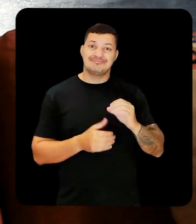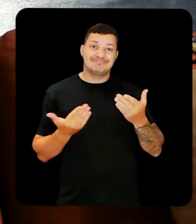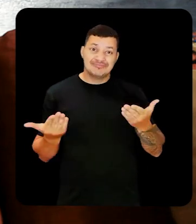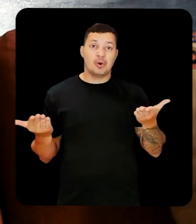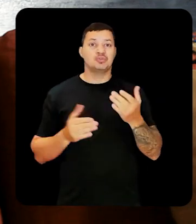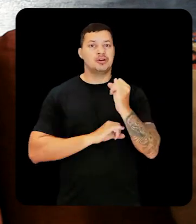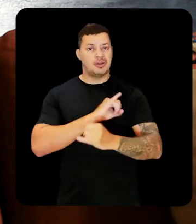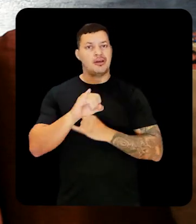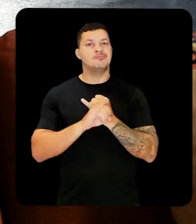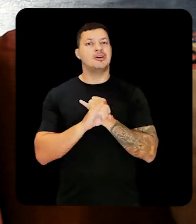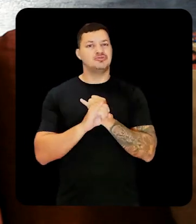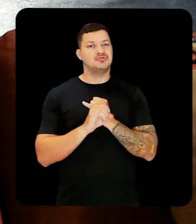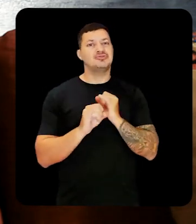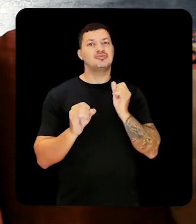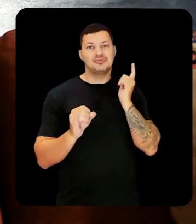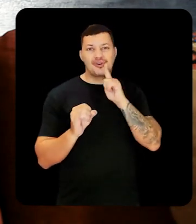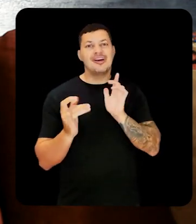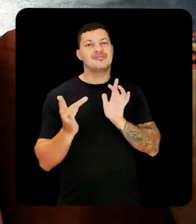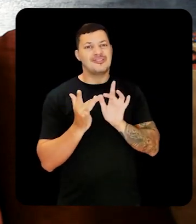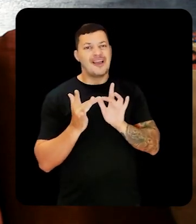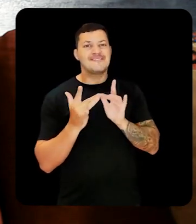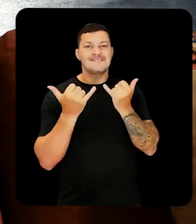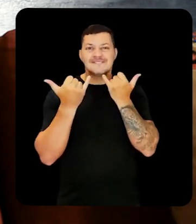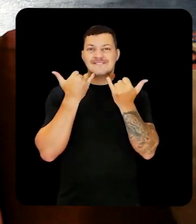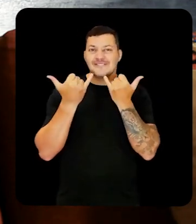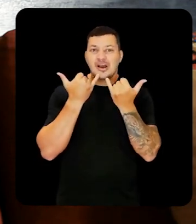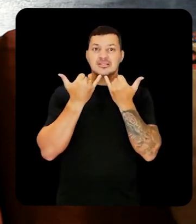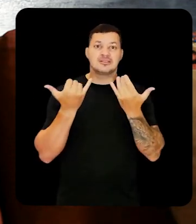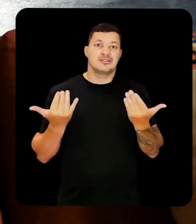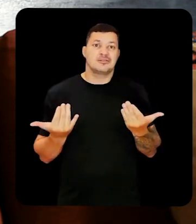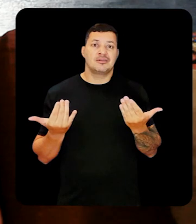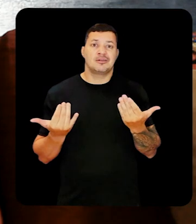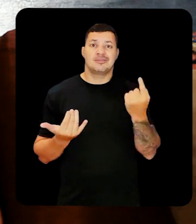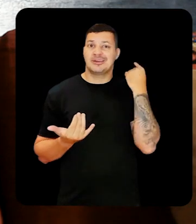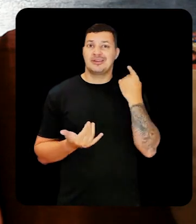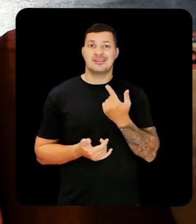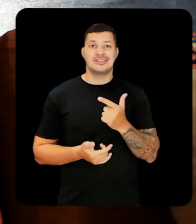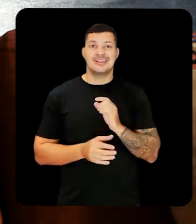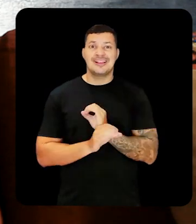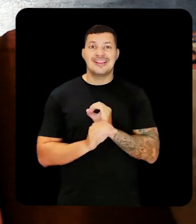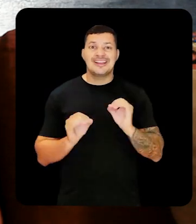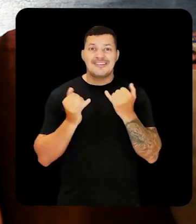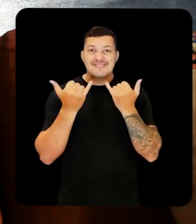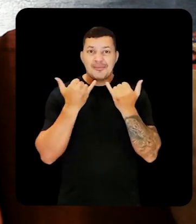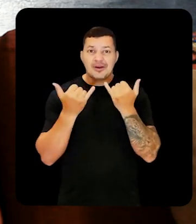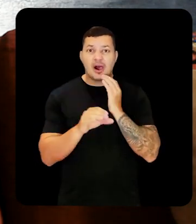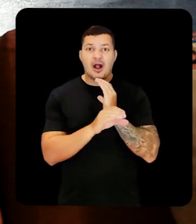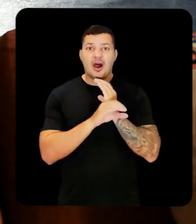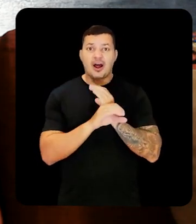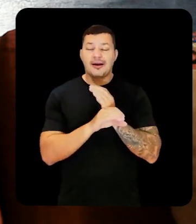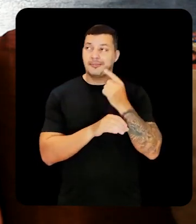internet aproximou muitas coisas, o acesso à informação. Na época que não tinha nada, né? Vamos também pensar